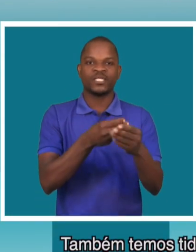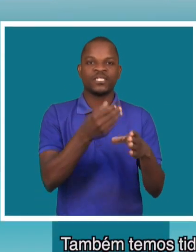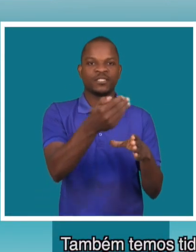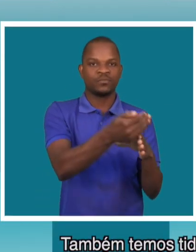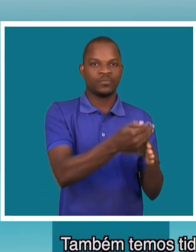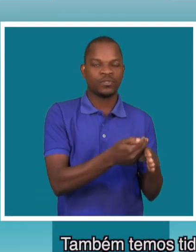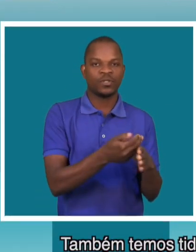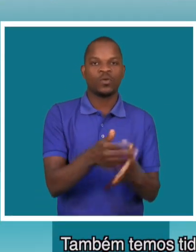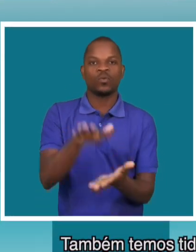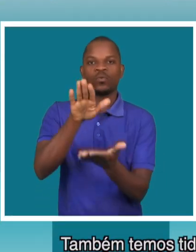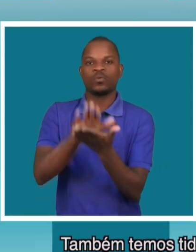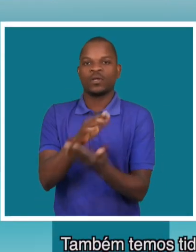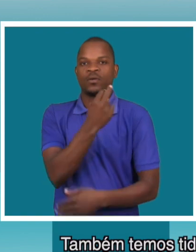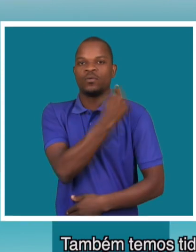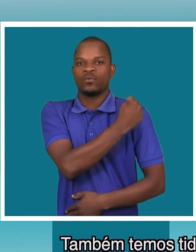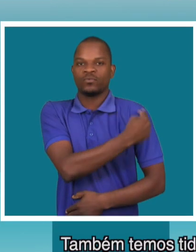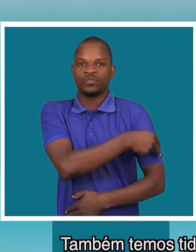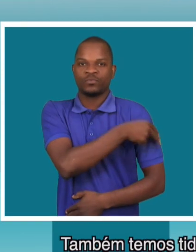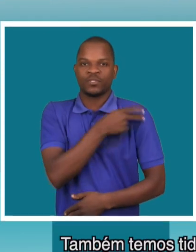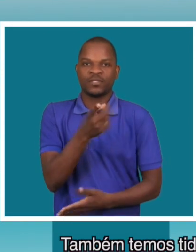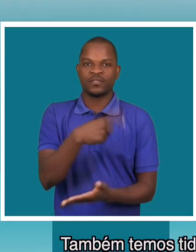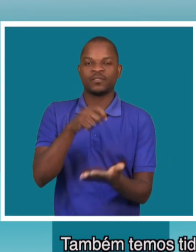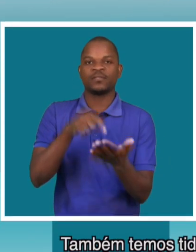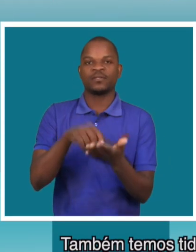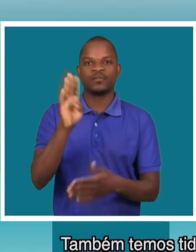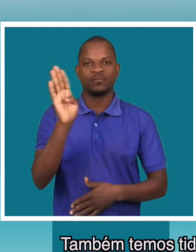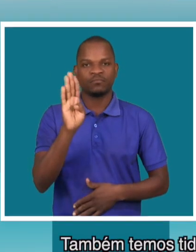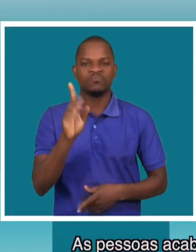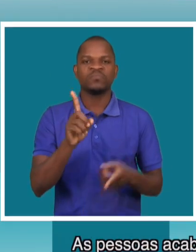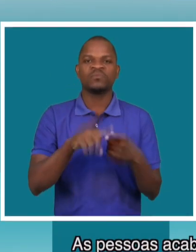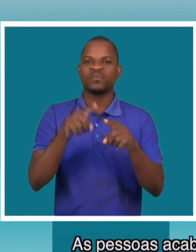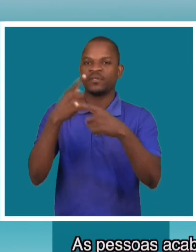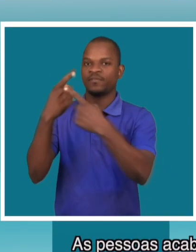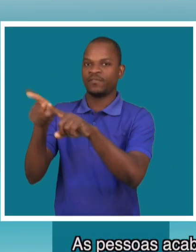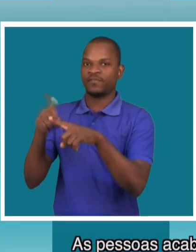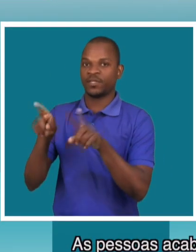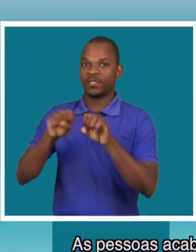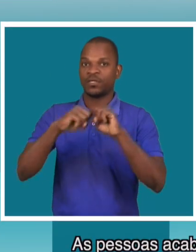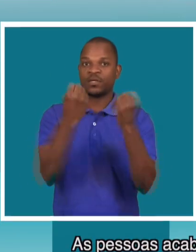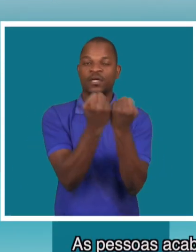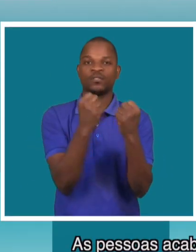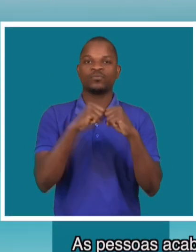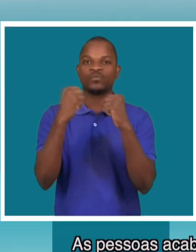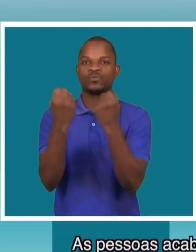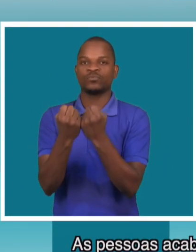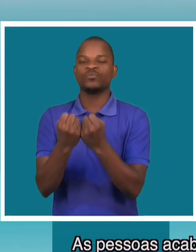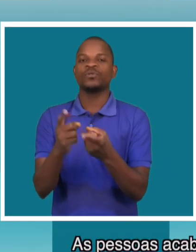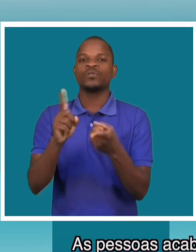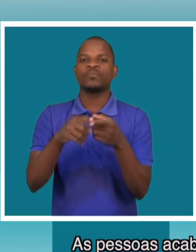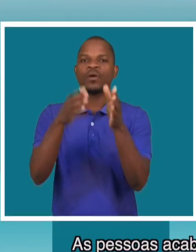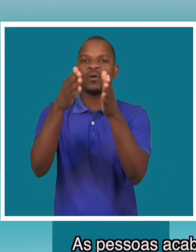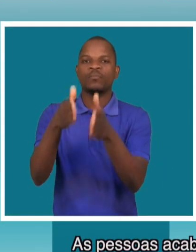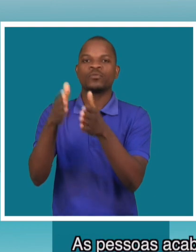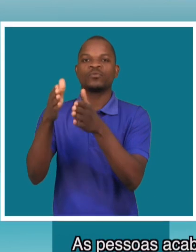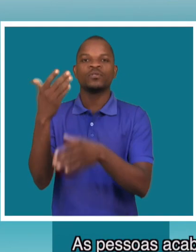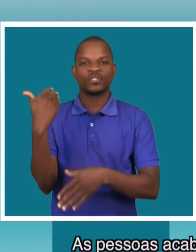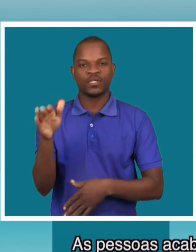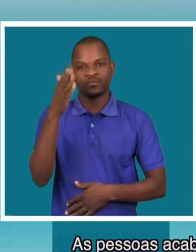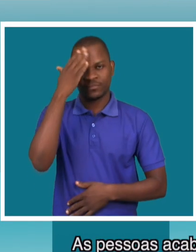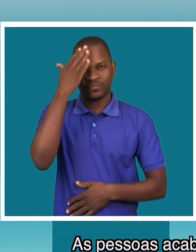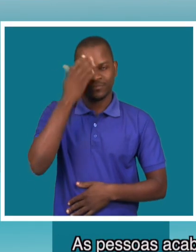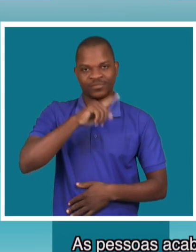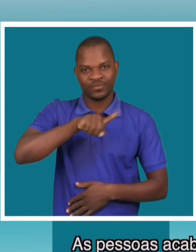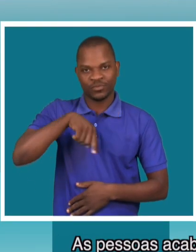experiência nos hospitais centrais, em outras organizações. As pessoas acabam nos conhecendo melhor através de